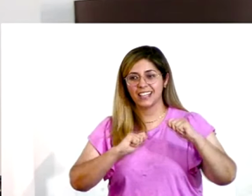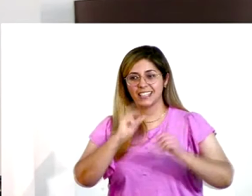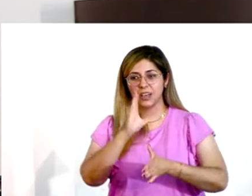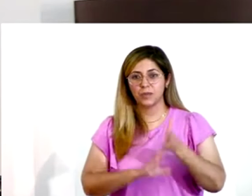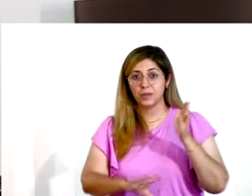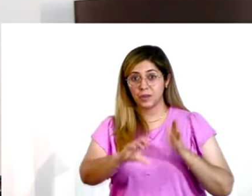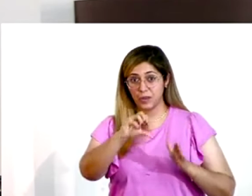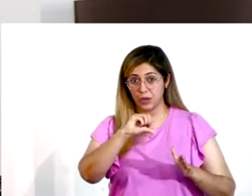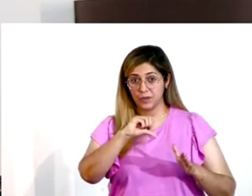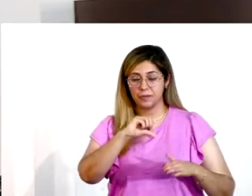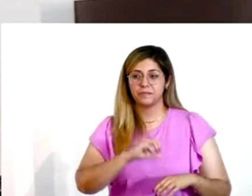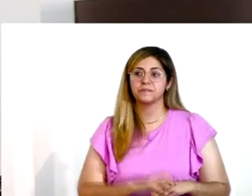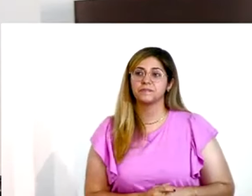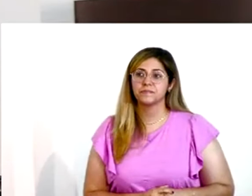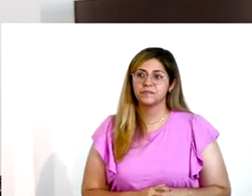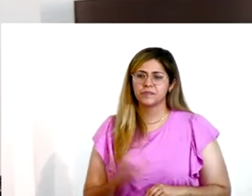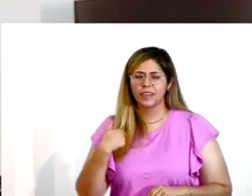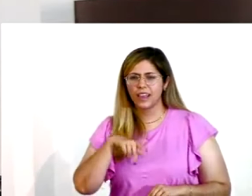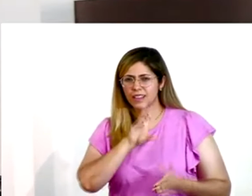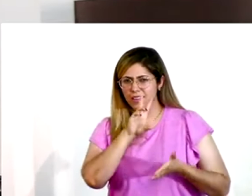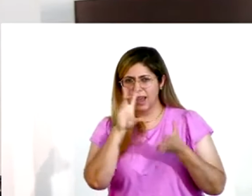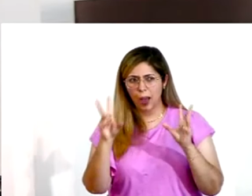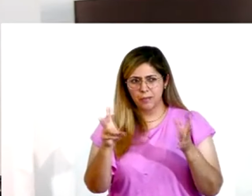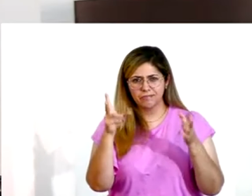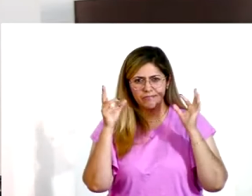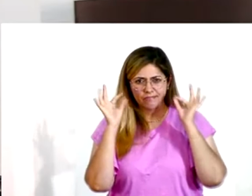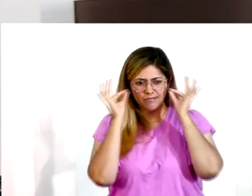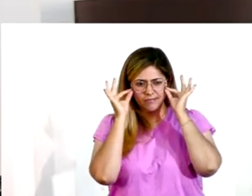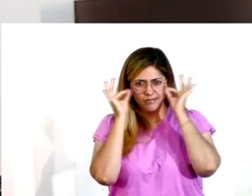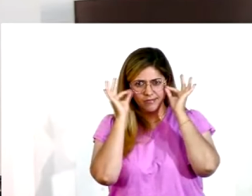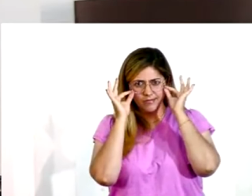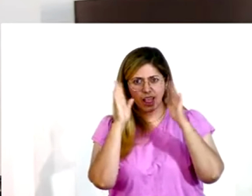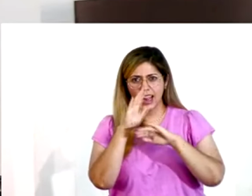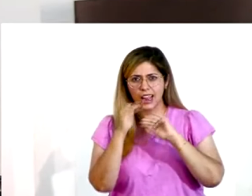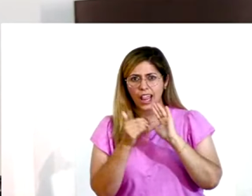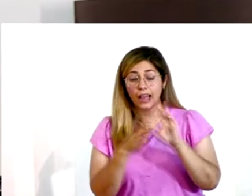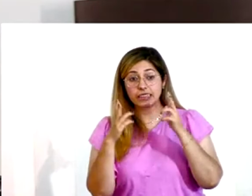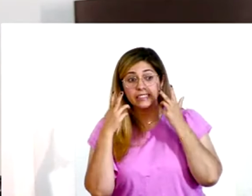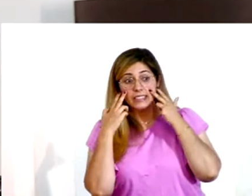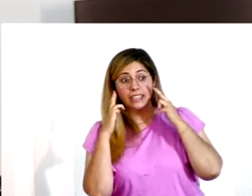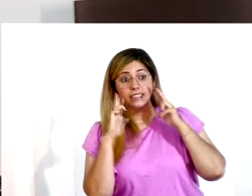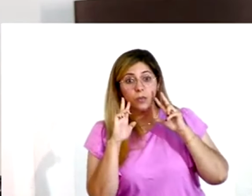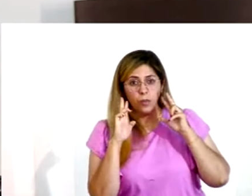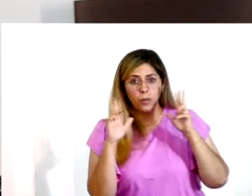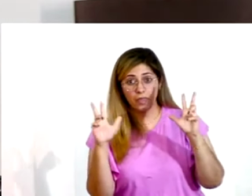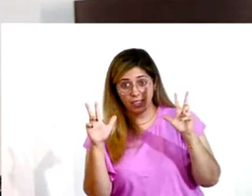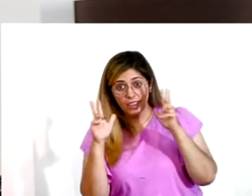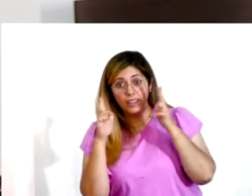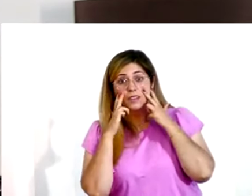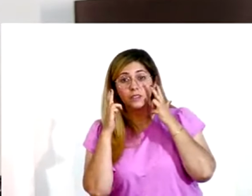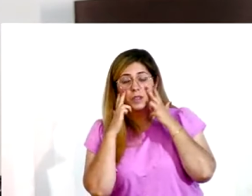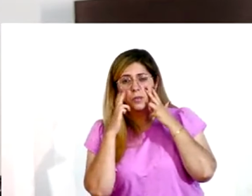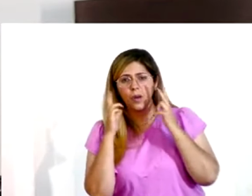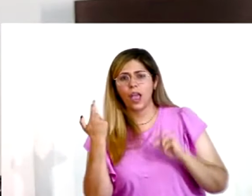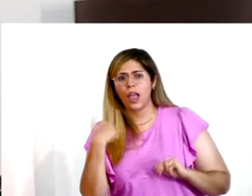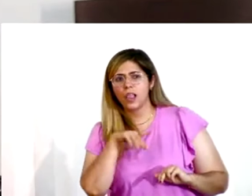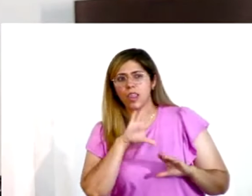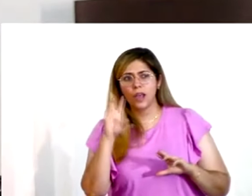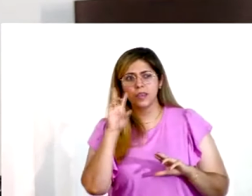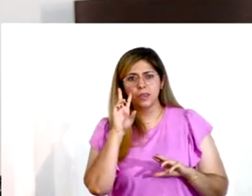vamos acompanhar como testemunhas, ainda que fora do tempo, a conversão